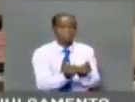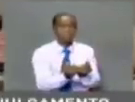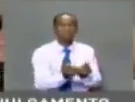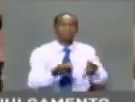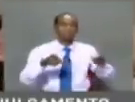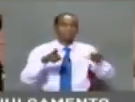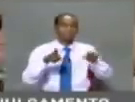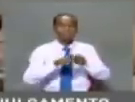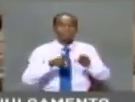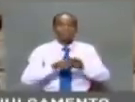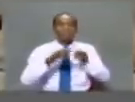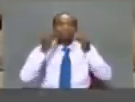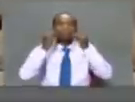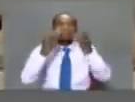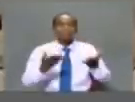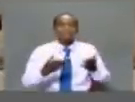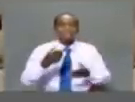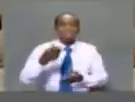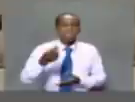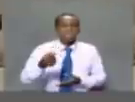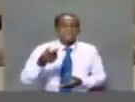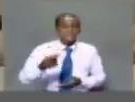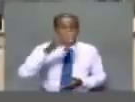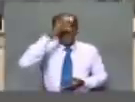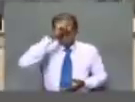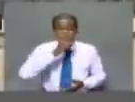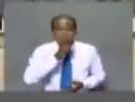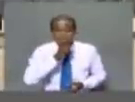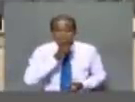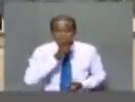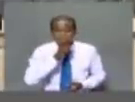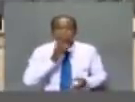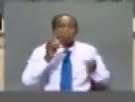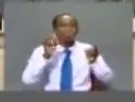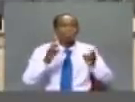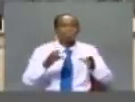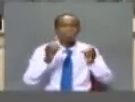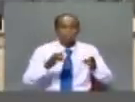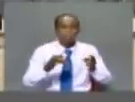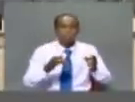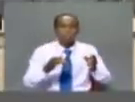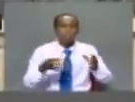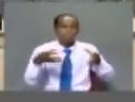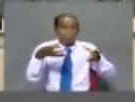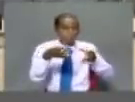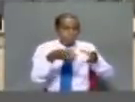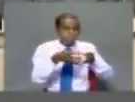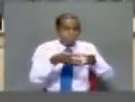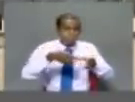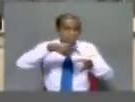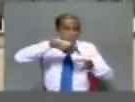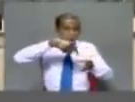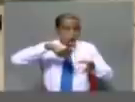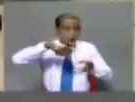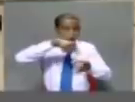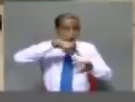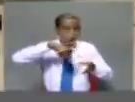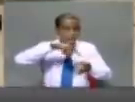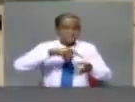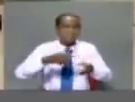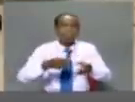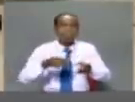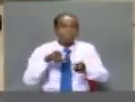a utilização do dinheiro público só dependesse da vontade de um pequeno grupo de privilegiados, sem